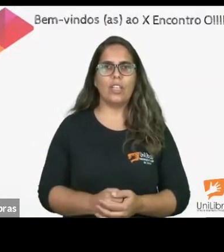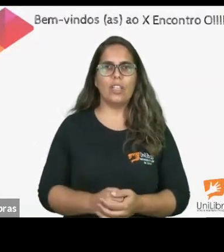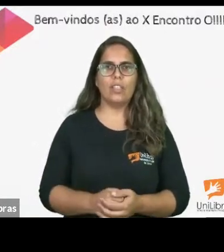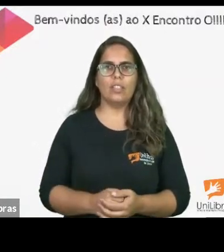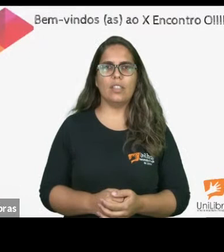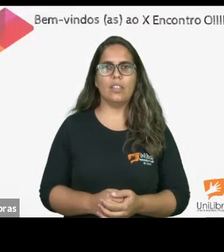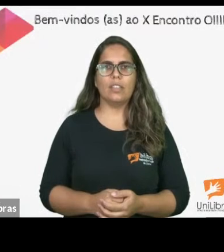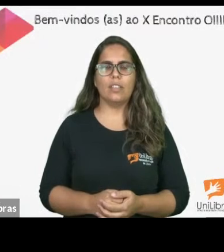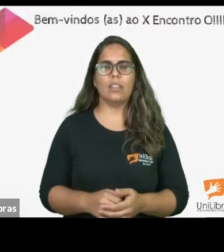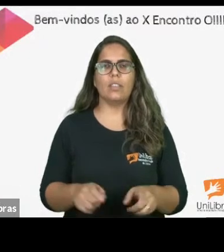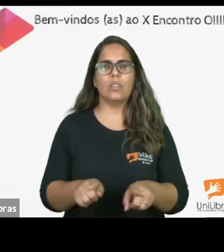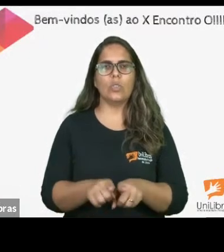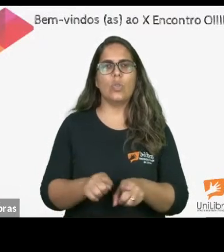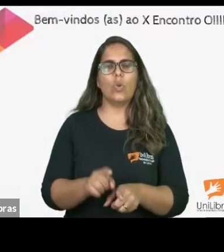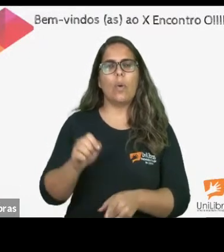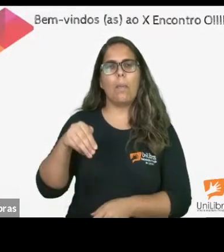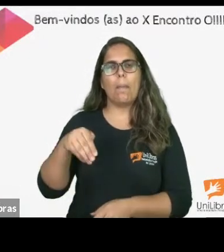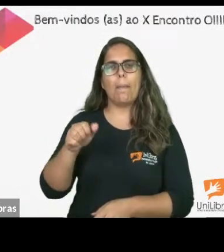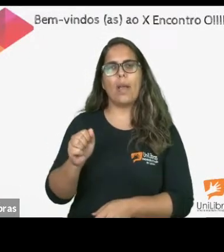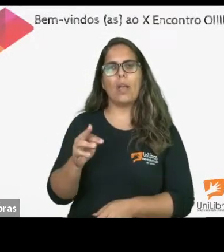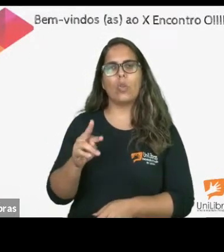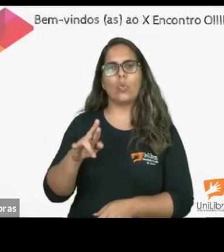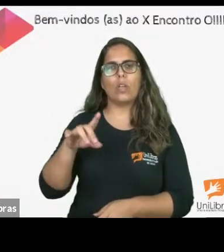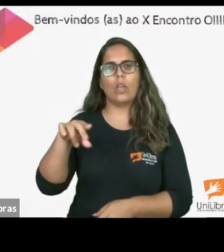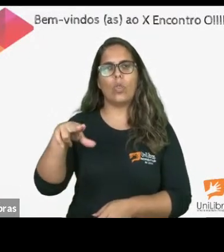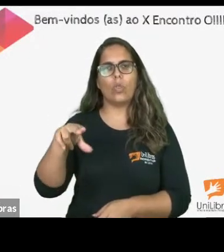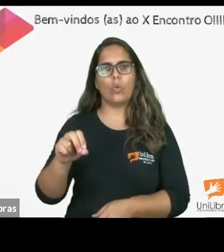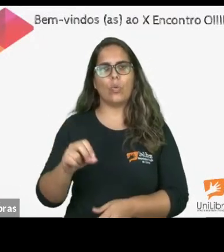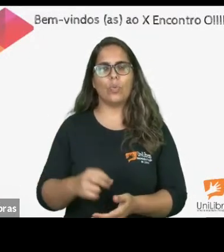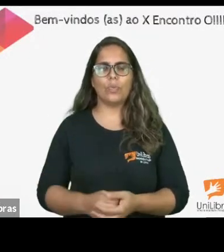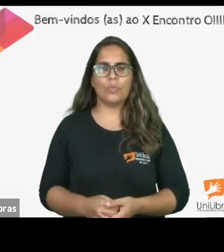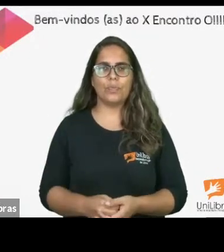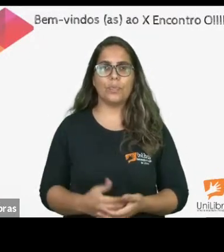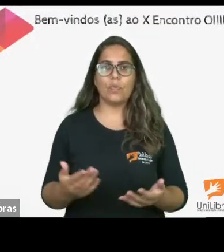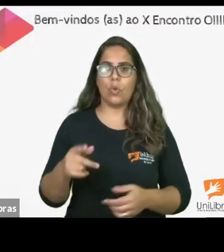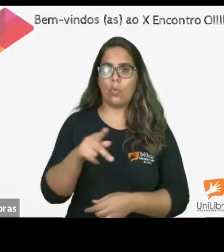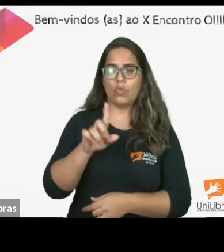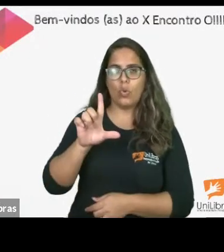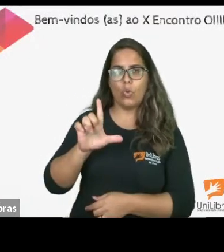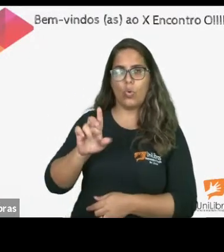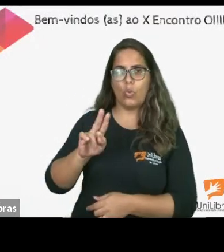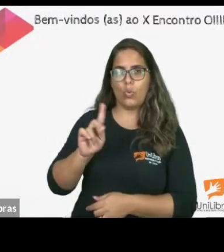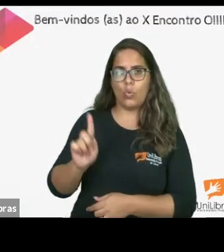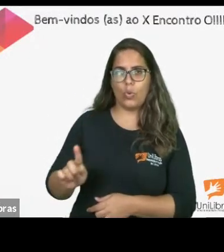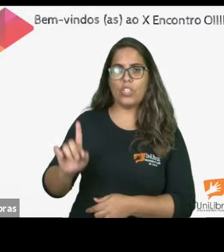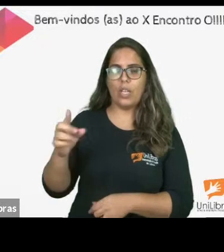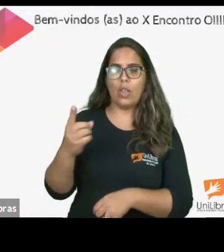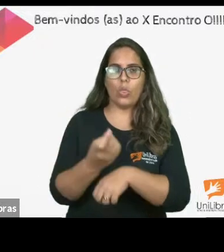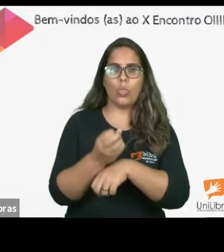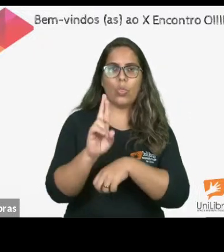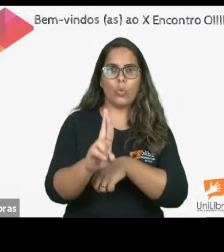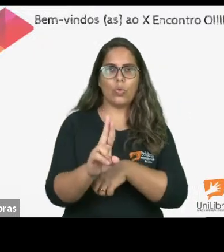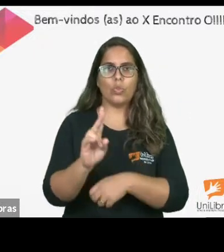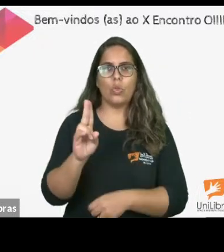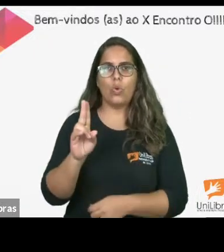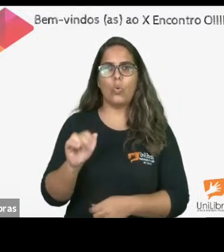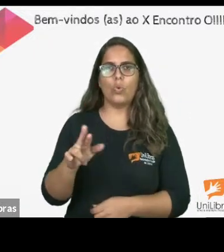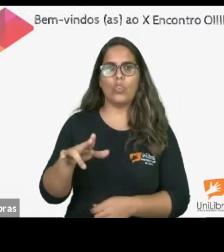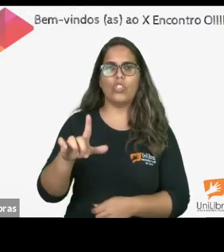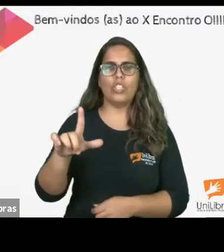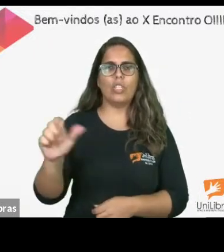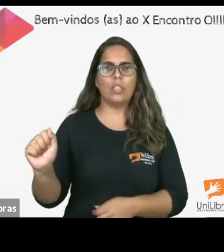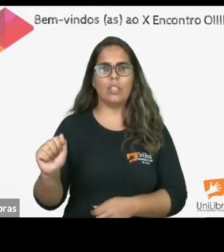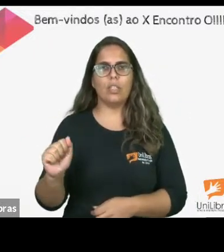de Humberto Maturana. O professor Luiz Andrade É doutor em imunologia pelo Instituto